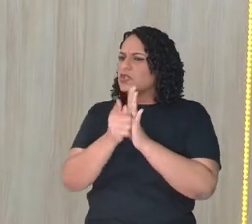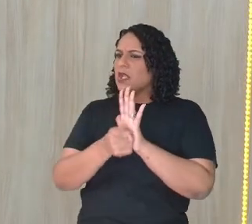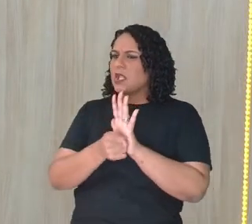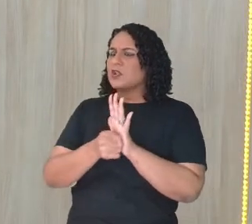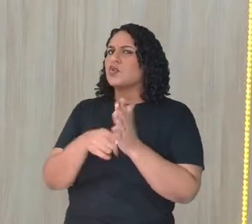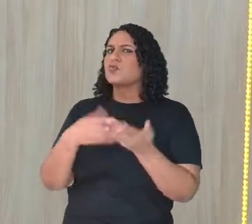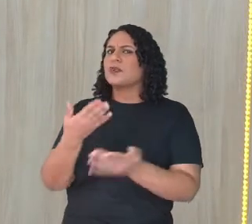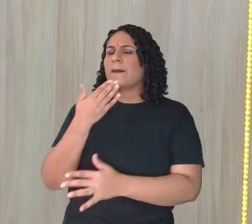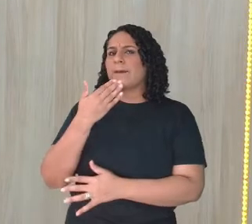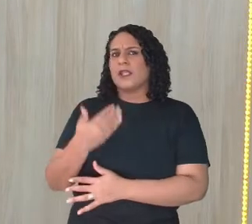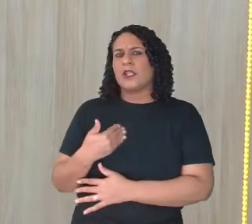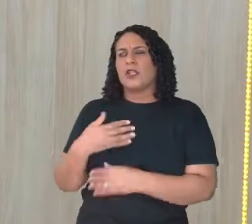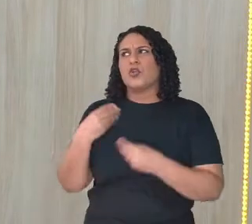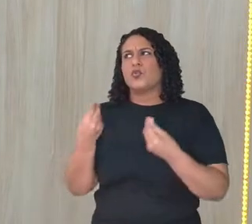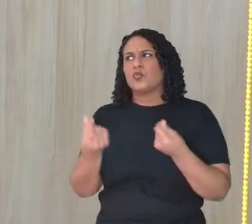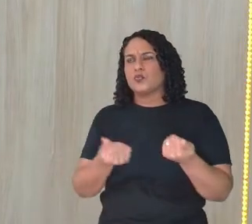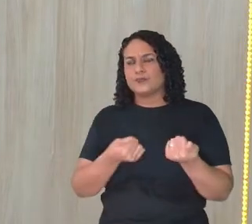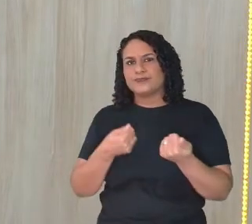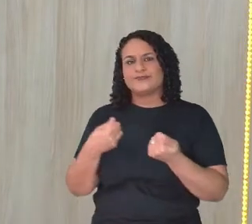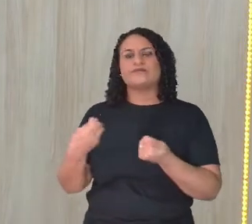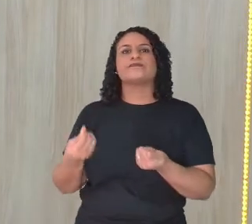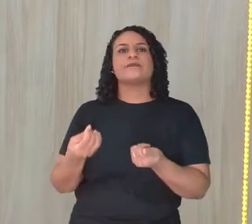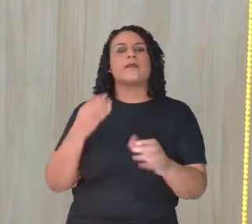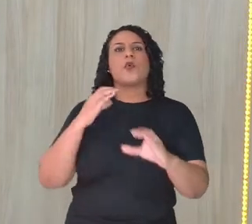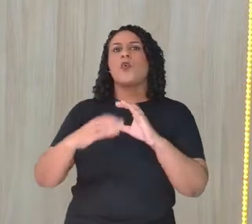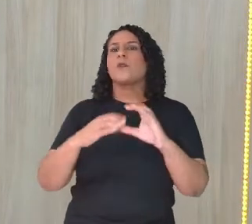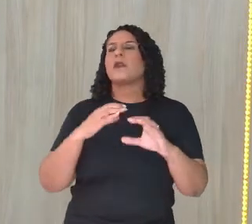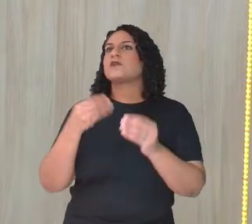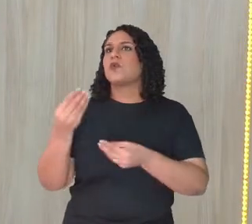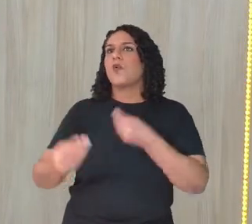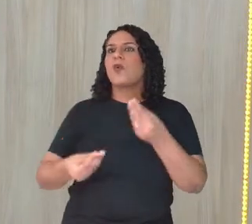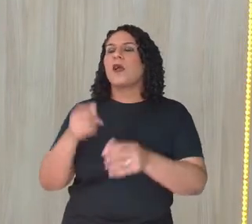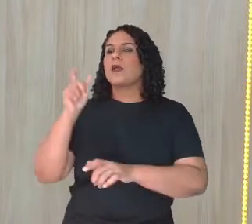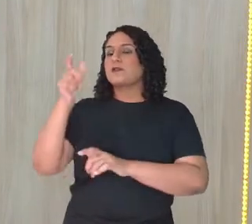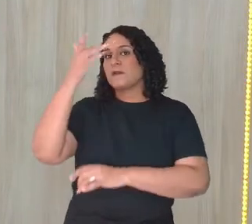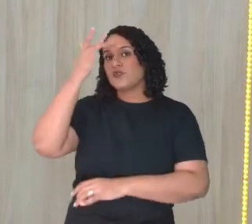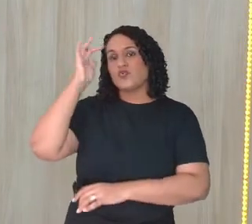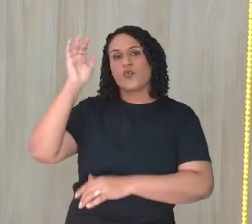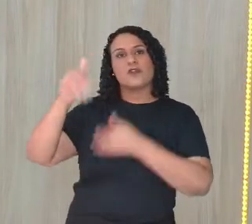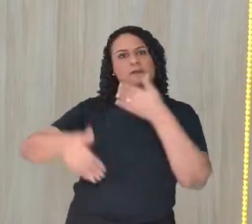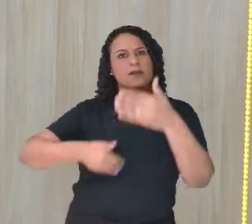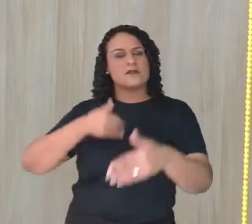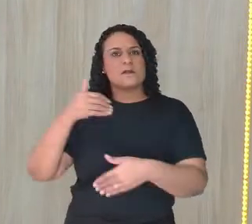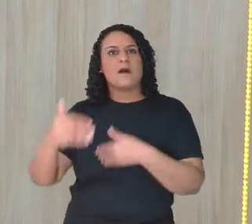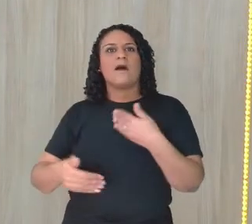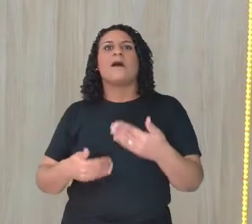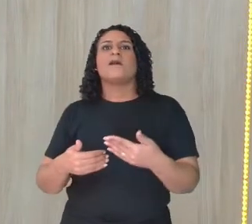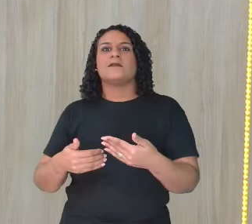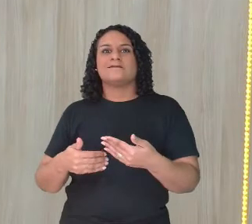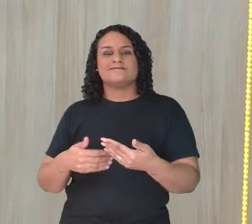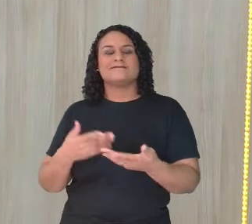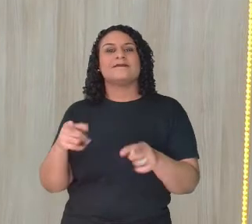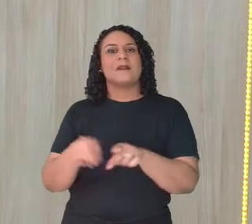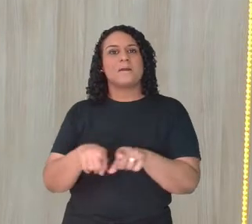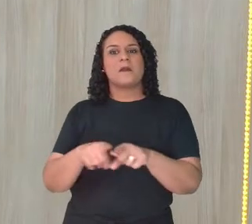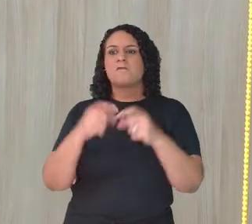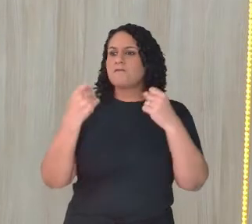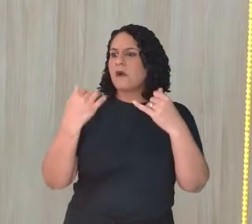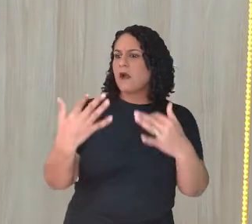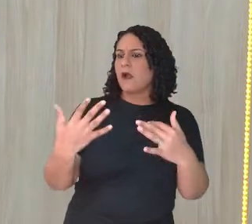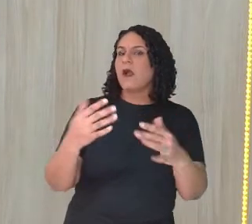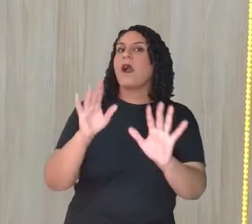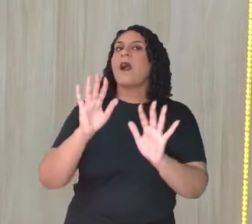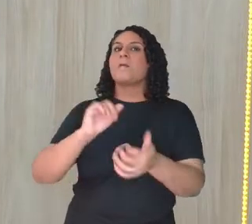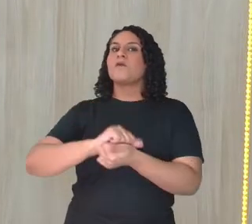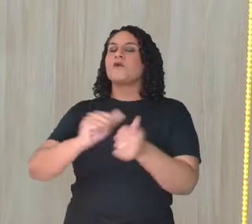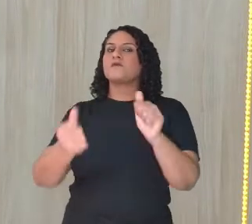sendo solicitado ali, qual é a situação comunicativa, quem são os participantes, para quem eu vou falar, para então adequar a